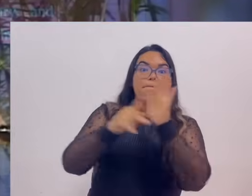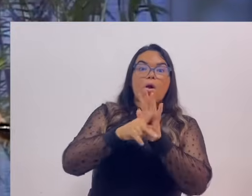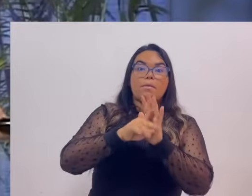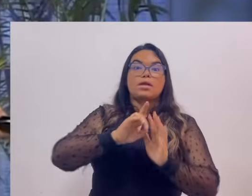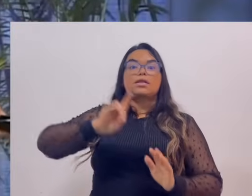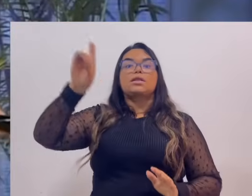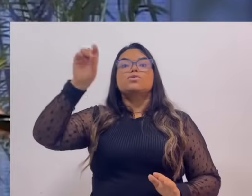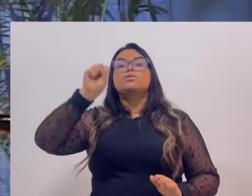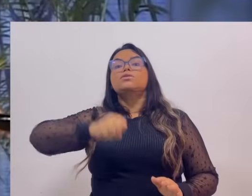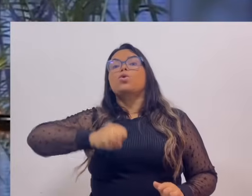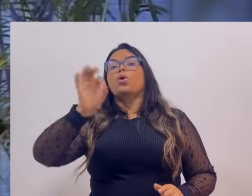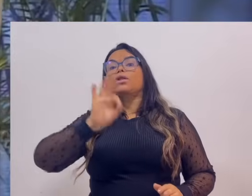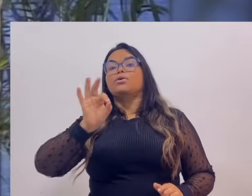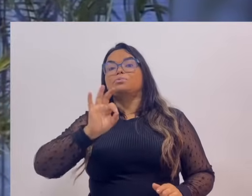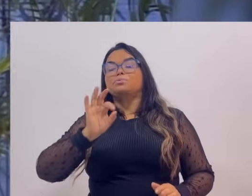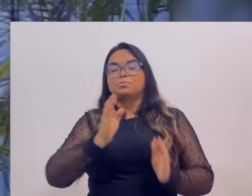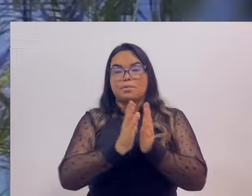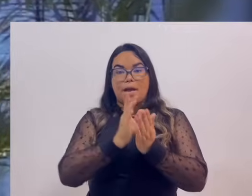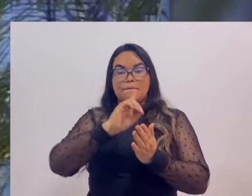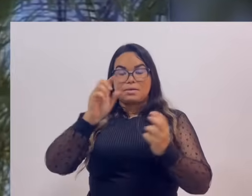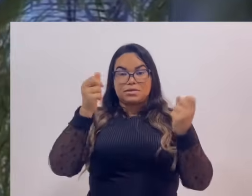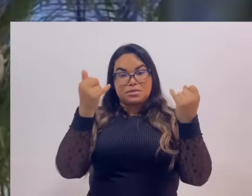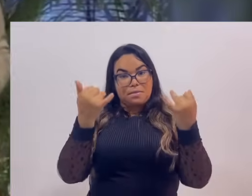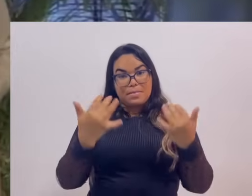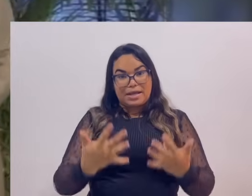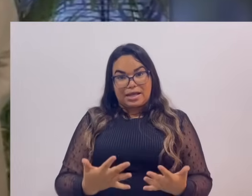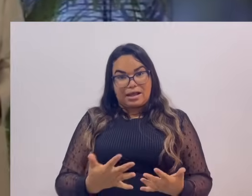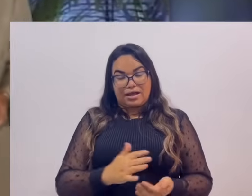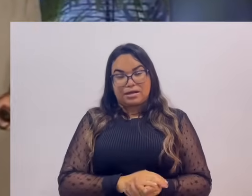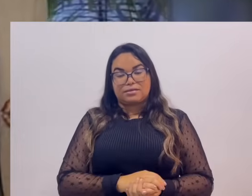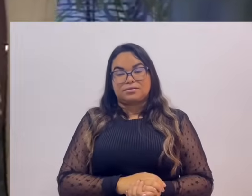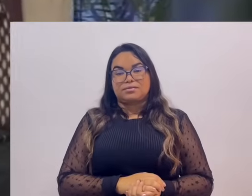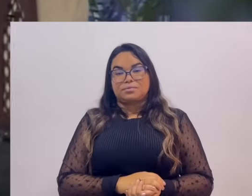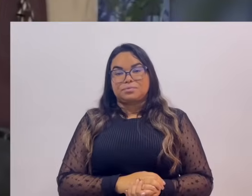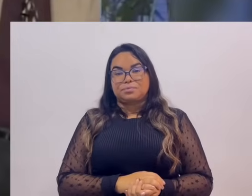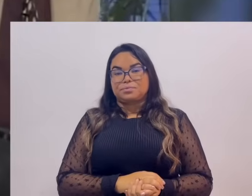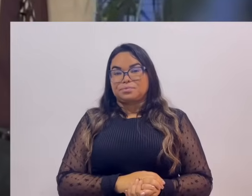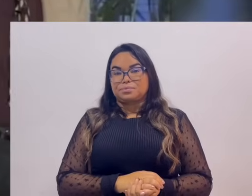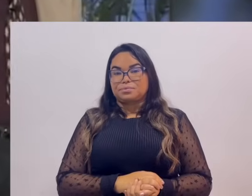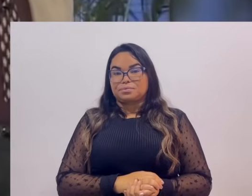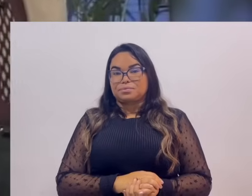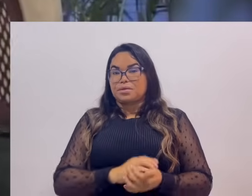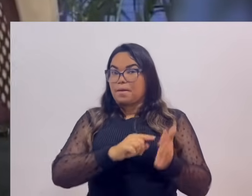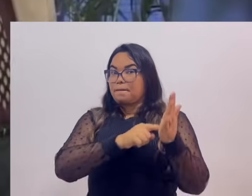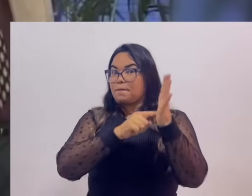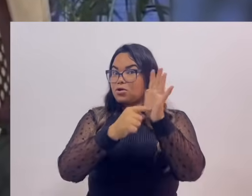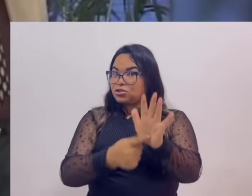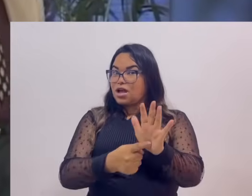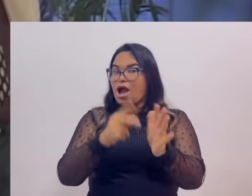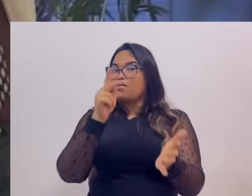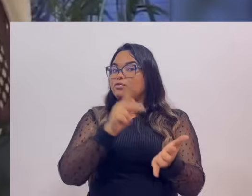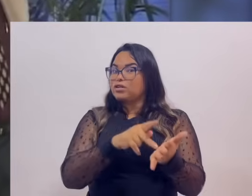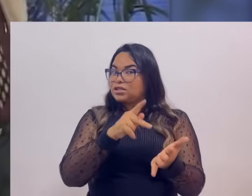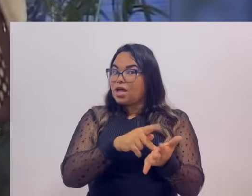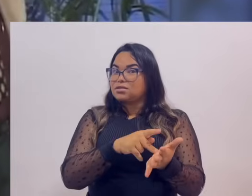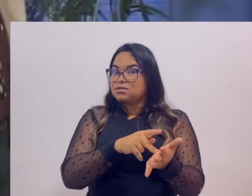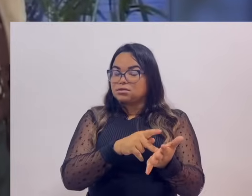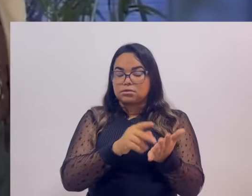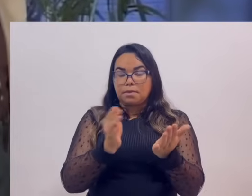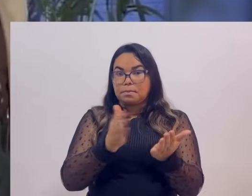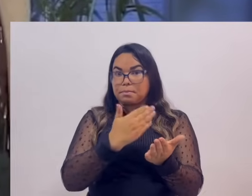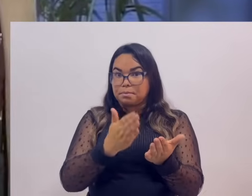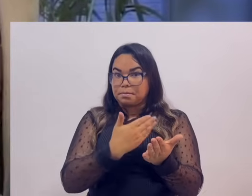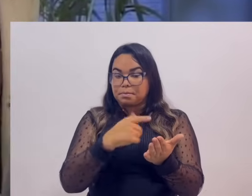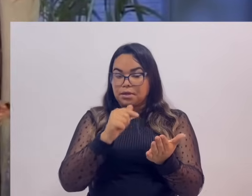Deus fundou e não o homem existe um tabernáculo que Deus fez sim ou não ora as escrituras existem para nos